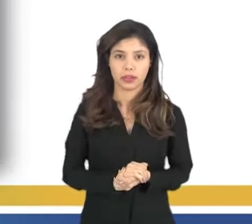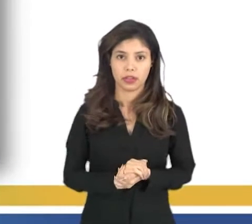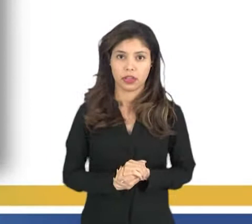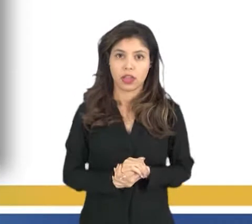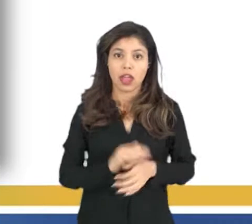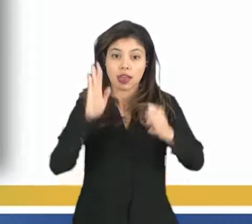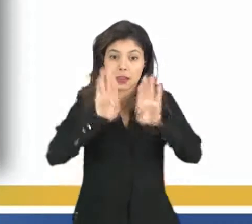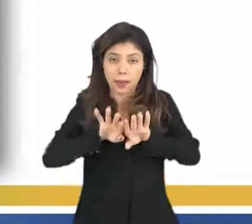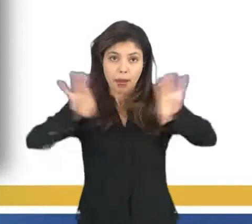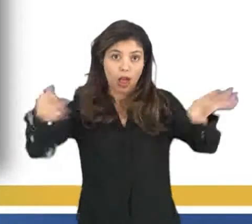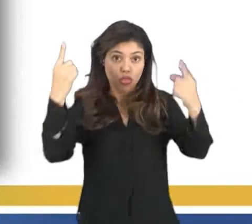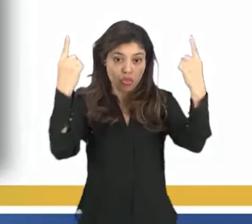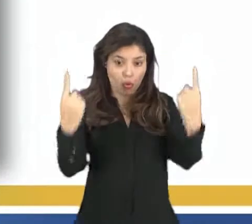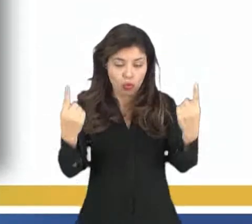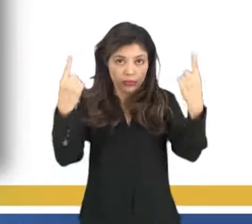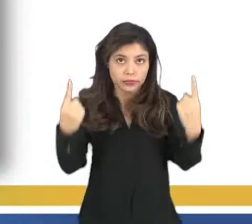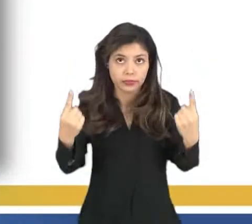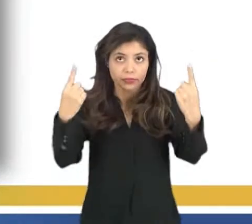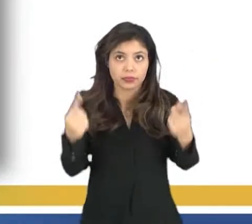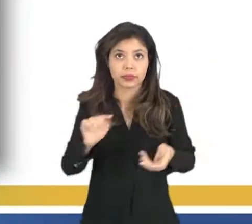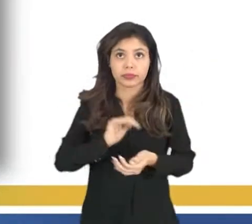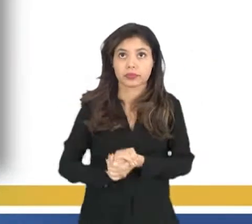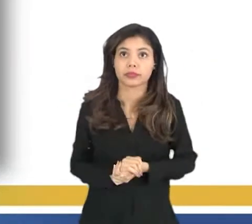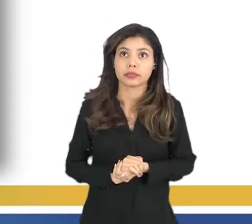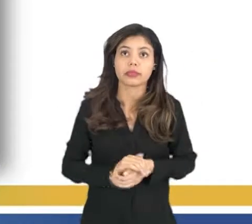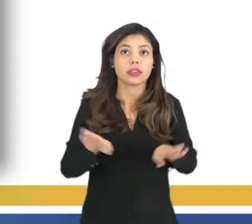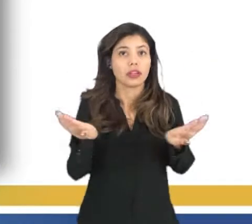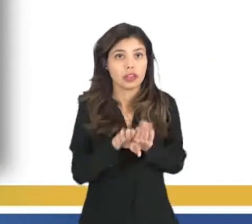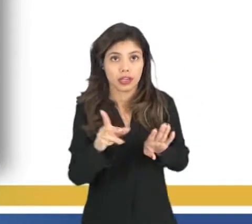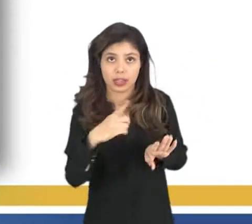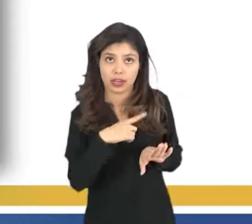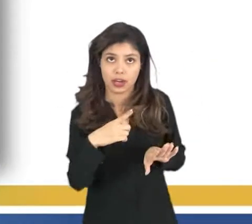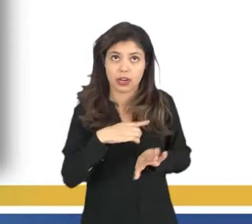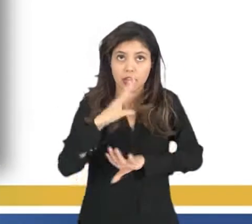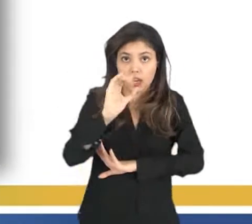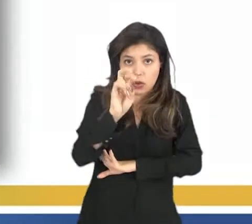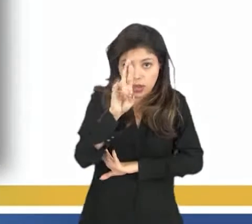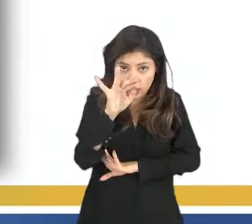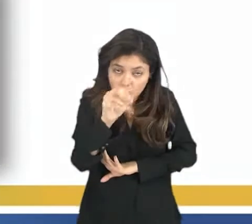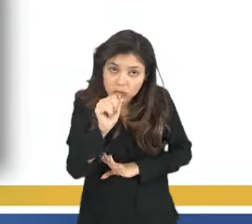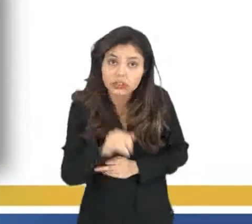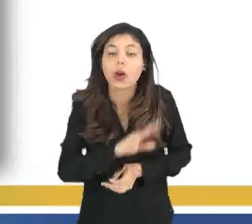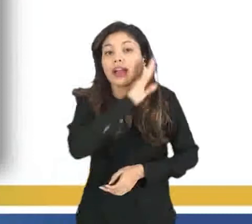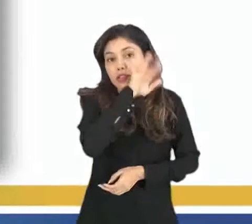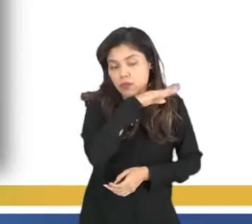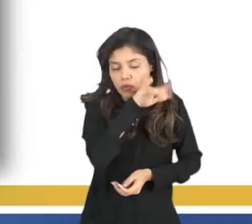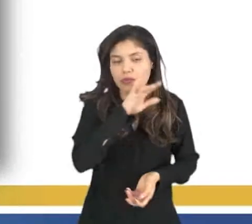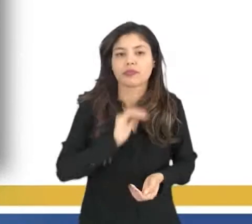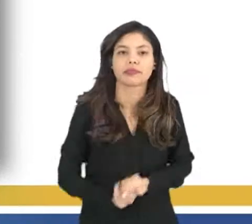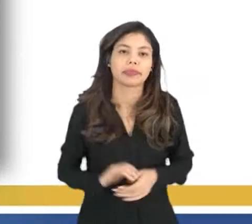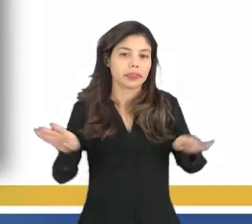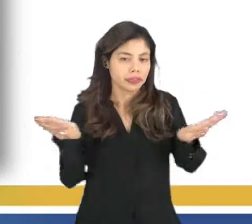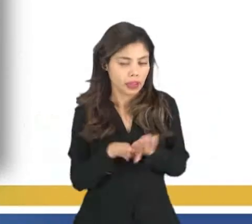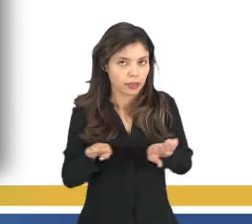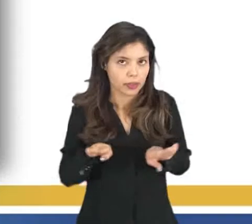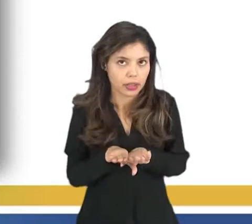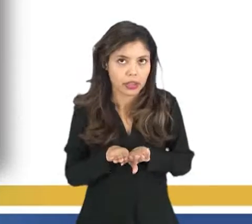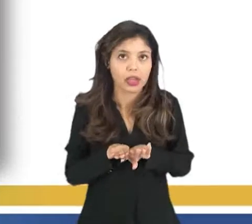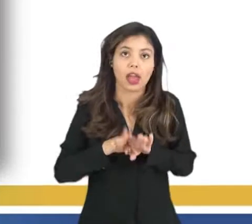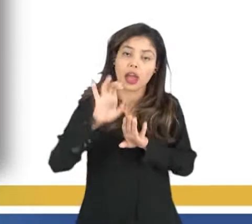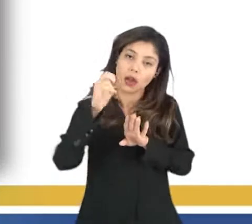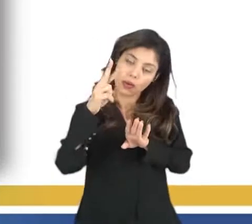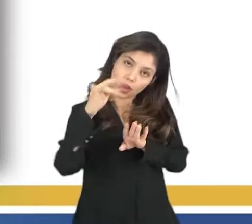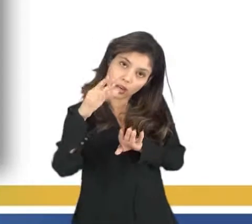pode separá-la ainda em dois tipos. Tem os seres que possuem células eucariontes, mas que são animal, e tem os seres que possuem